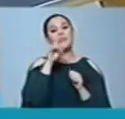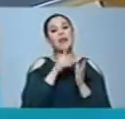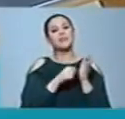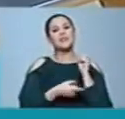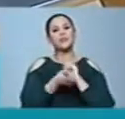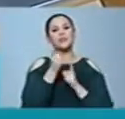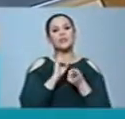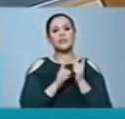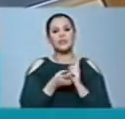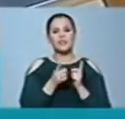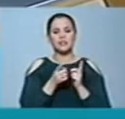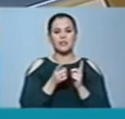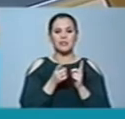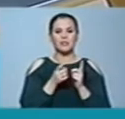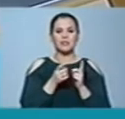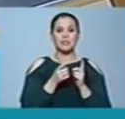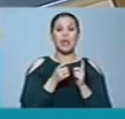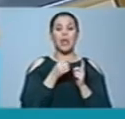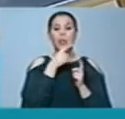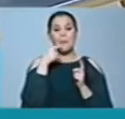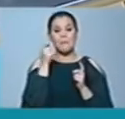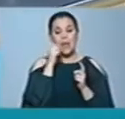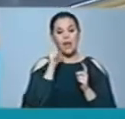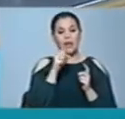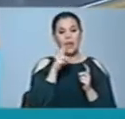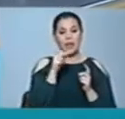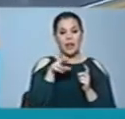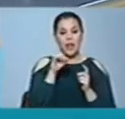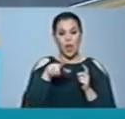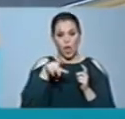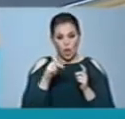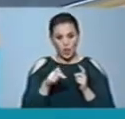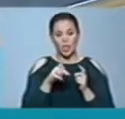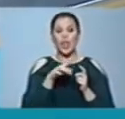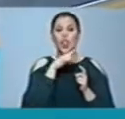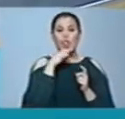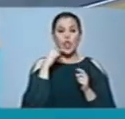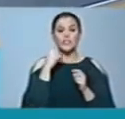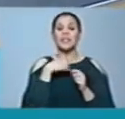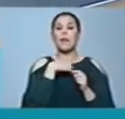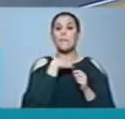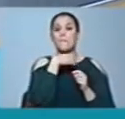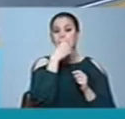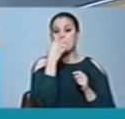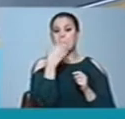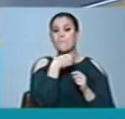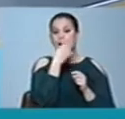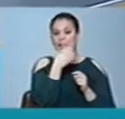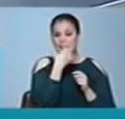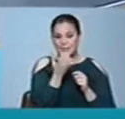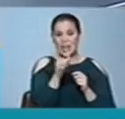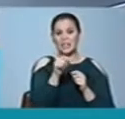de mel quanto basto granola quanto baste doce maçã bravo de esmolfe quanto mais também dominadas quanto basta em